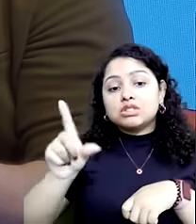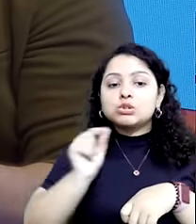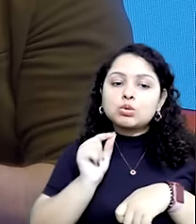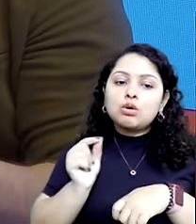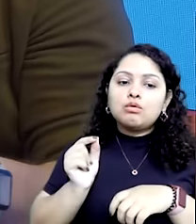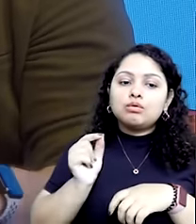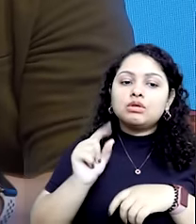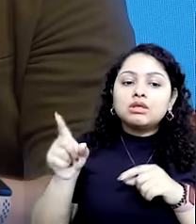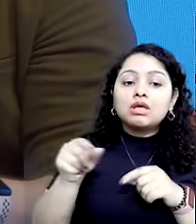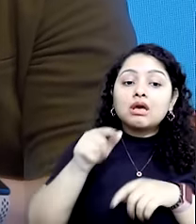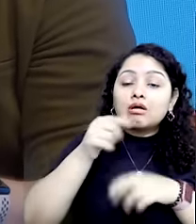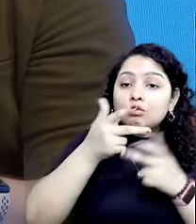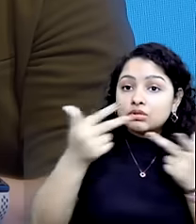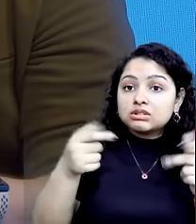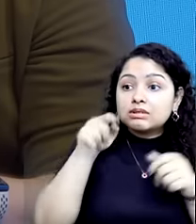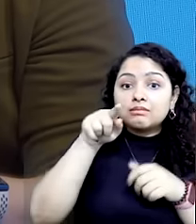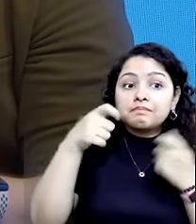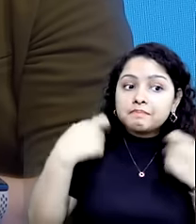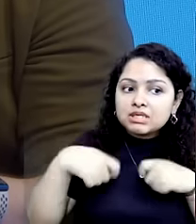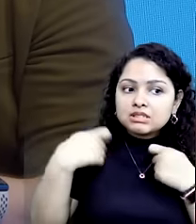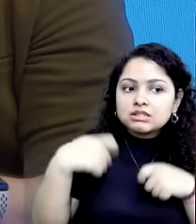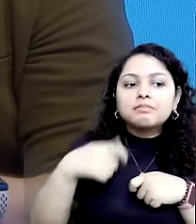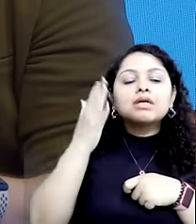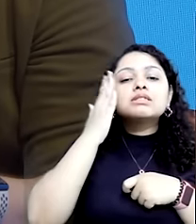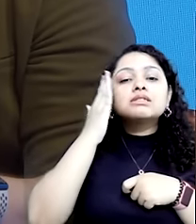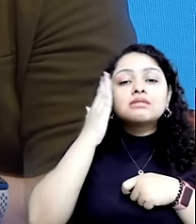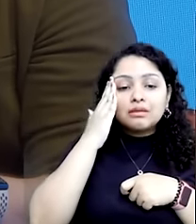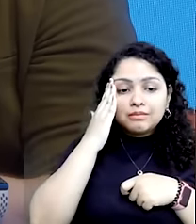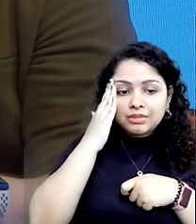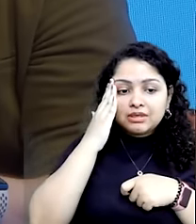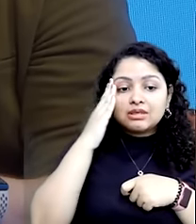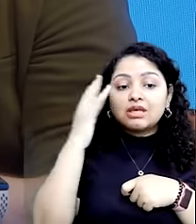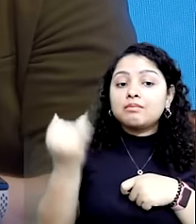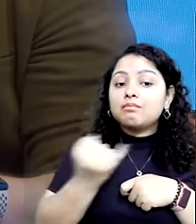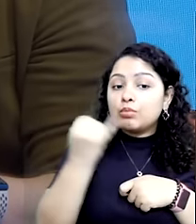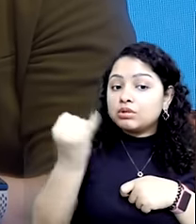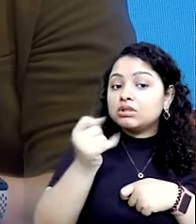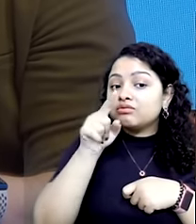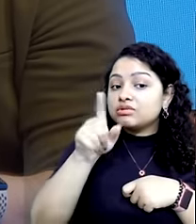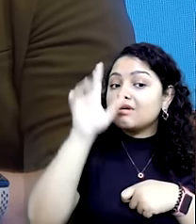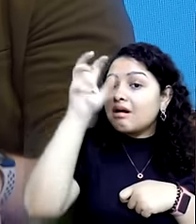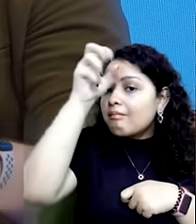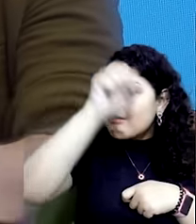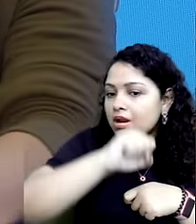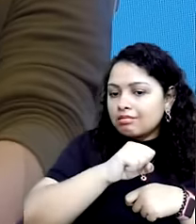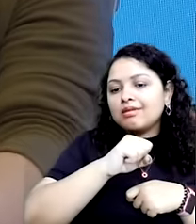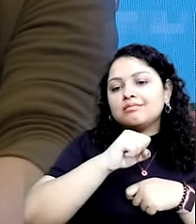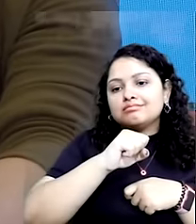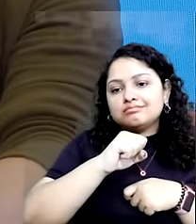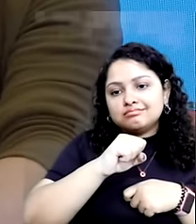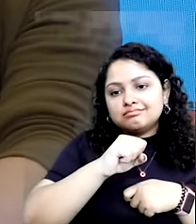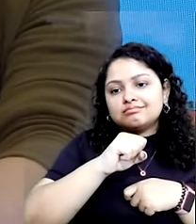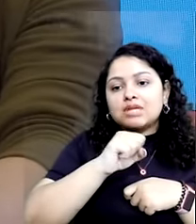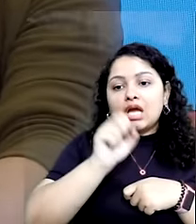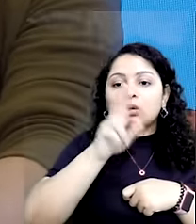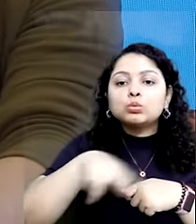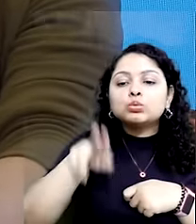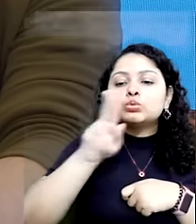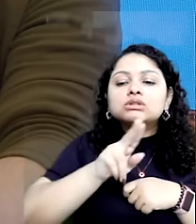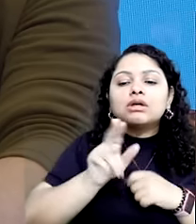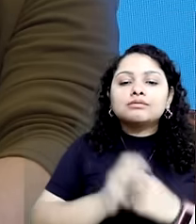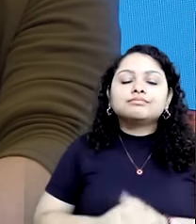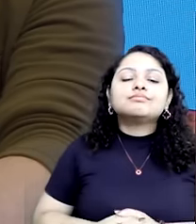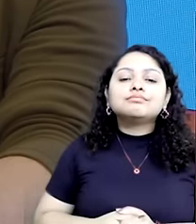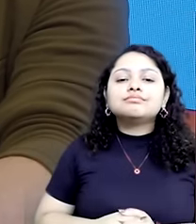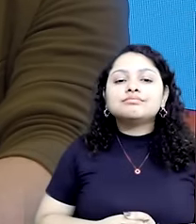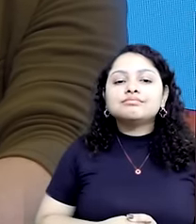mas saiba que é importante que você aprenda também a lidar com aquilo de certa forma e às vezes dentro da própria empresa tem gente que tem